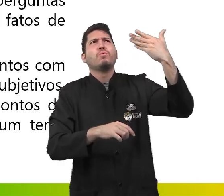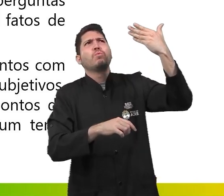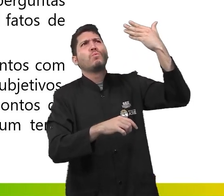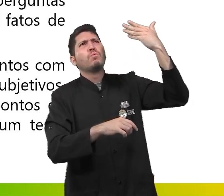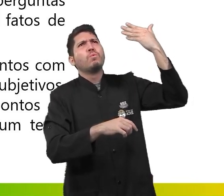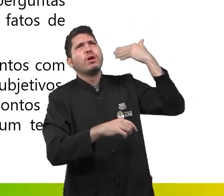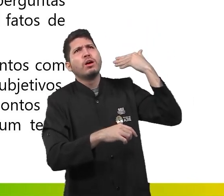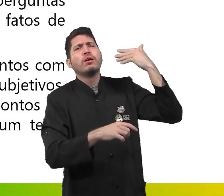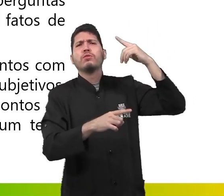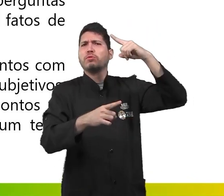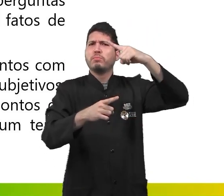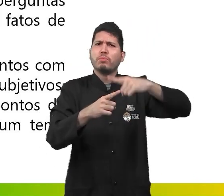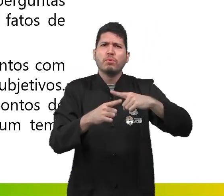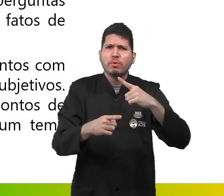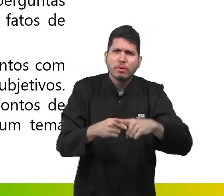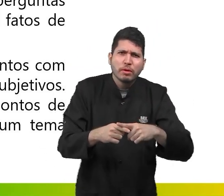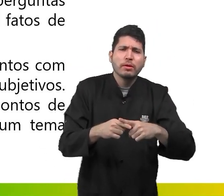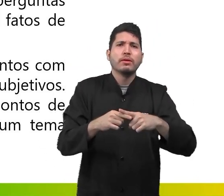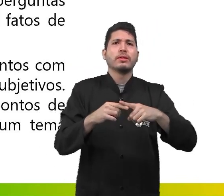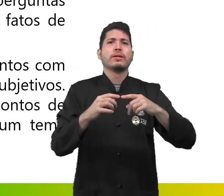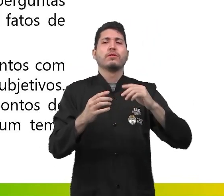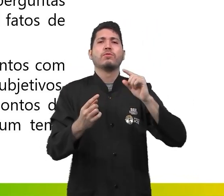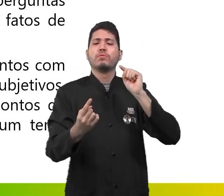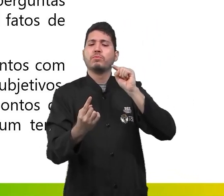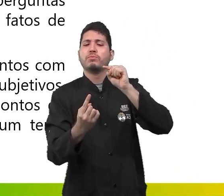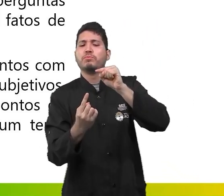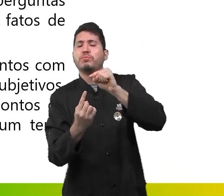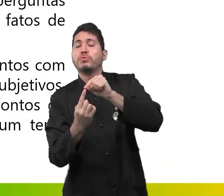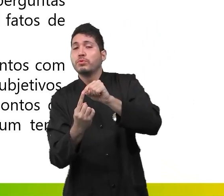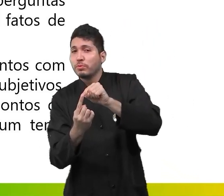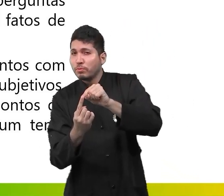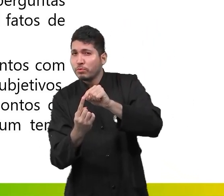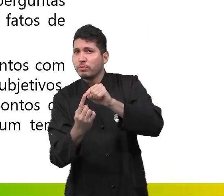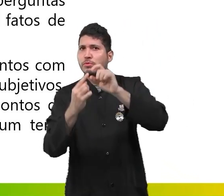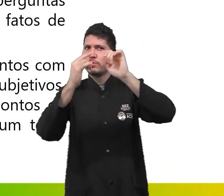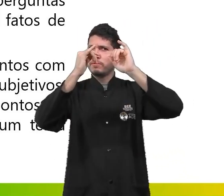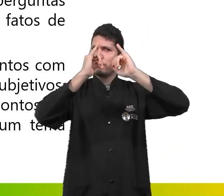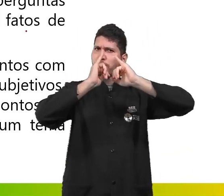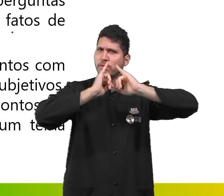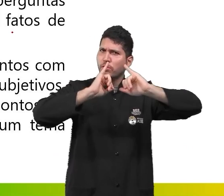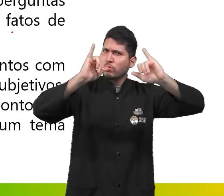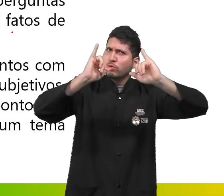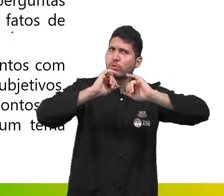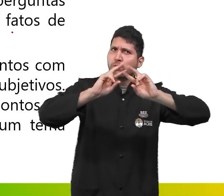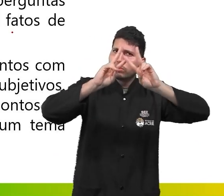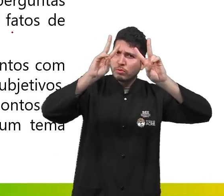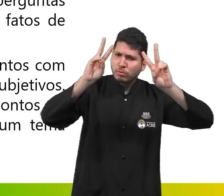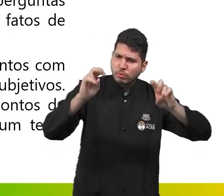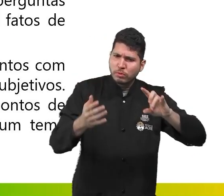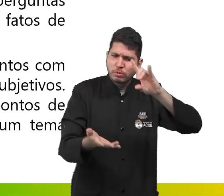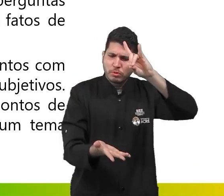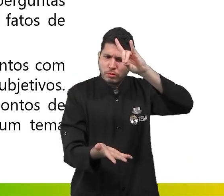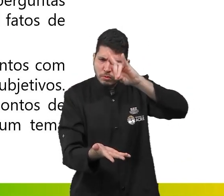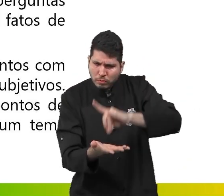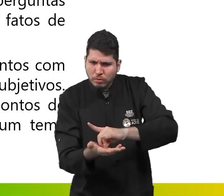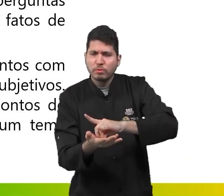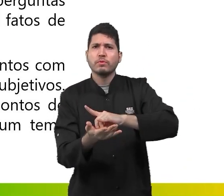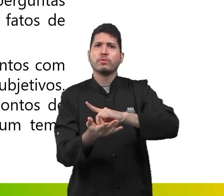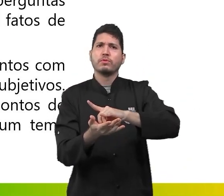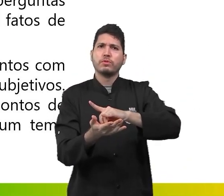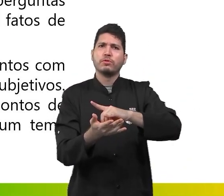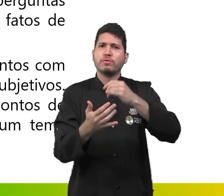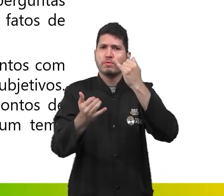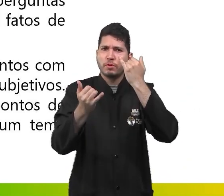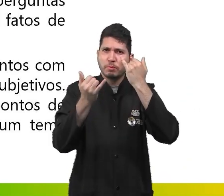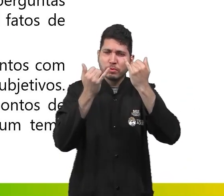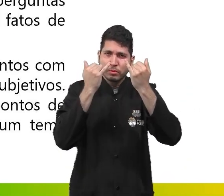tem como propósito informar, a gente vai marcando aqui as palavras-chave, sobre fatos de interesse coletivo, lembra? Falamos